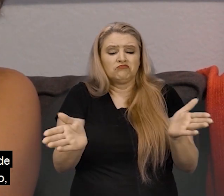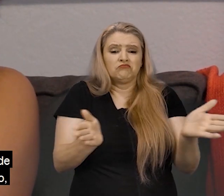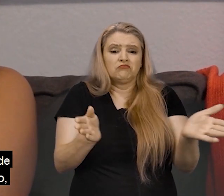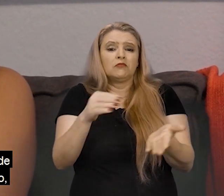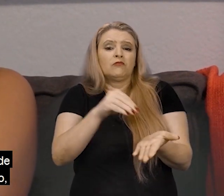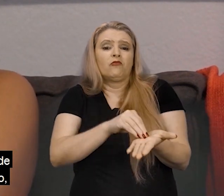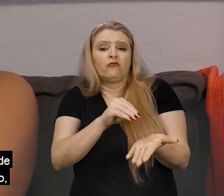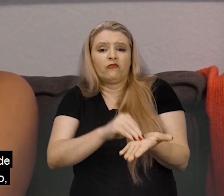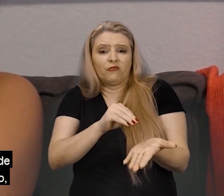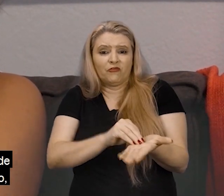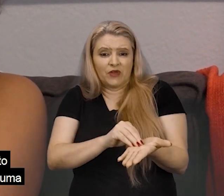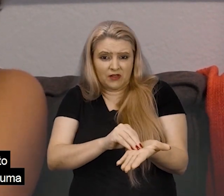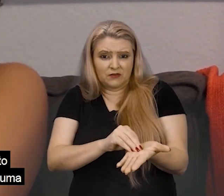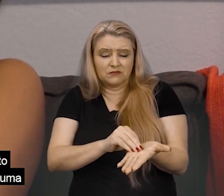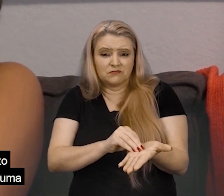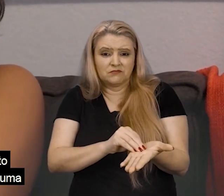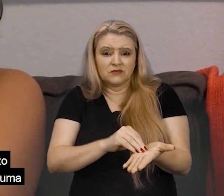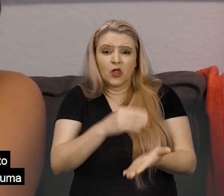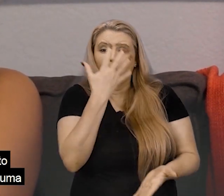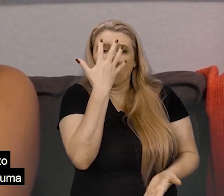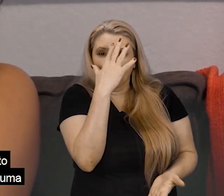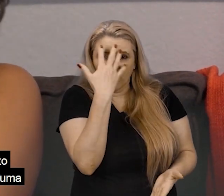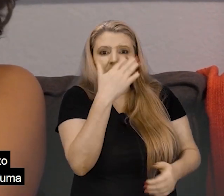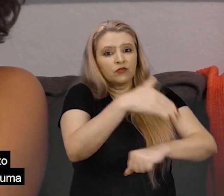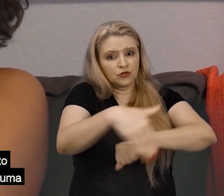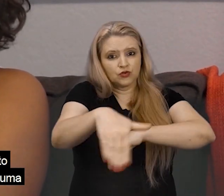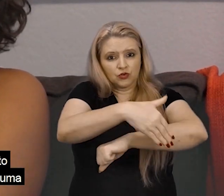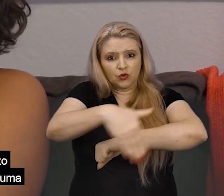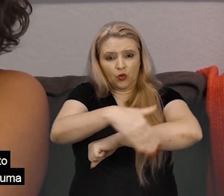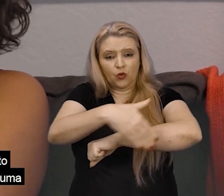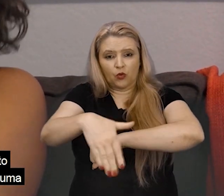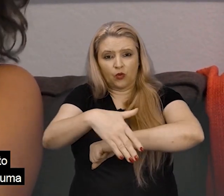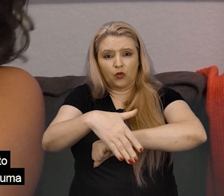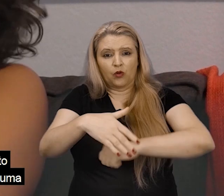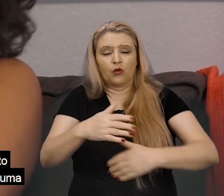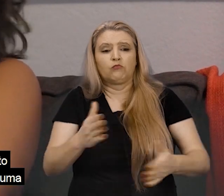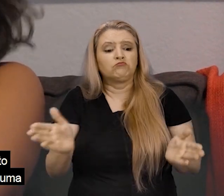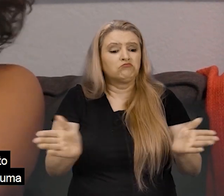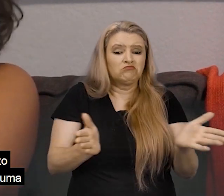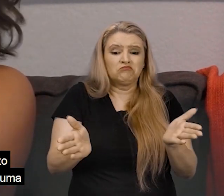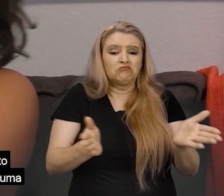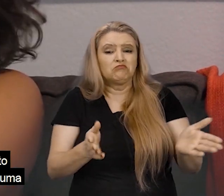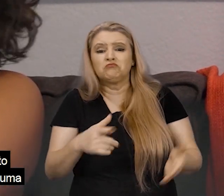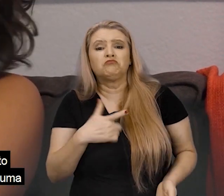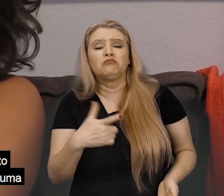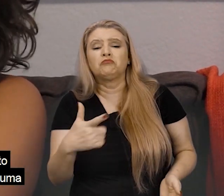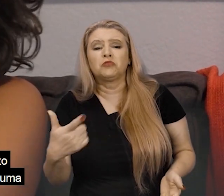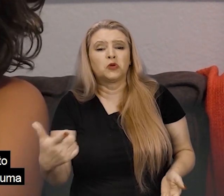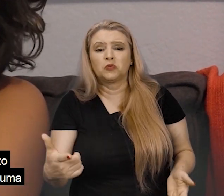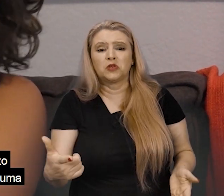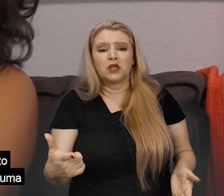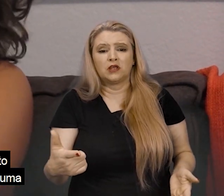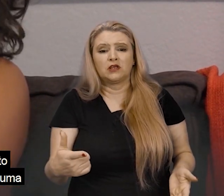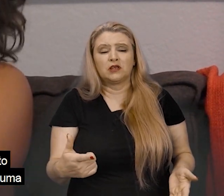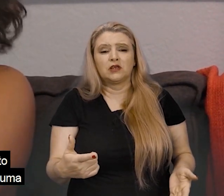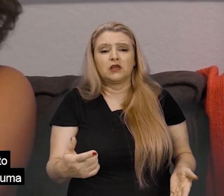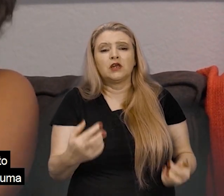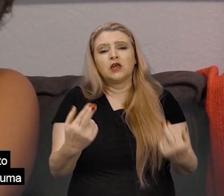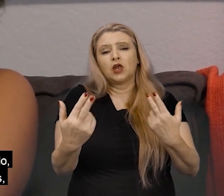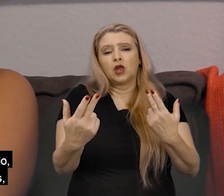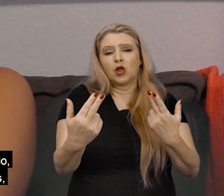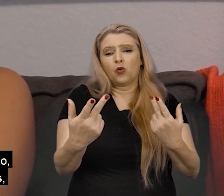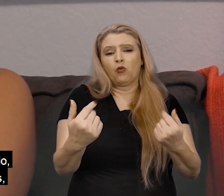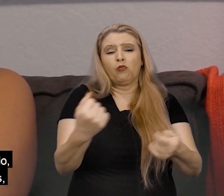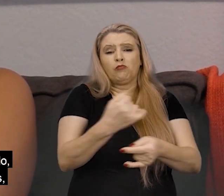que o carnaval de rua, ele é tão inacessível quanto uma cidade é inacessível. E o Rio de Janeiro